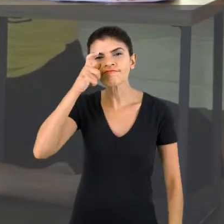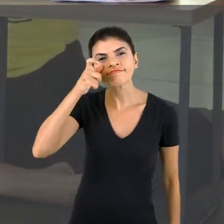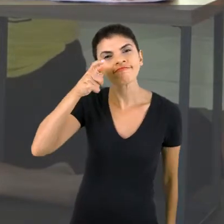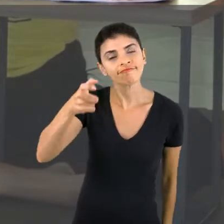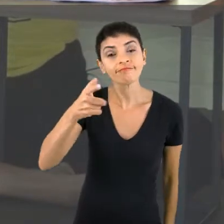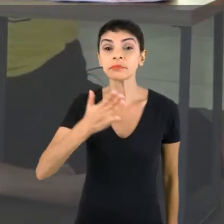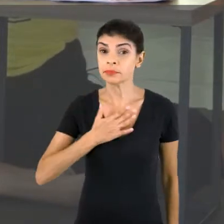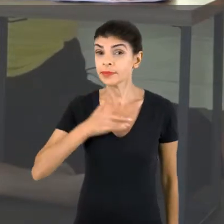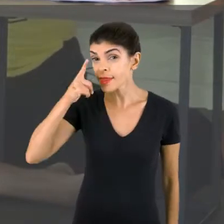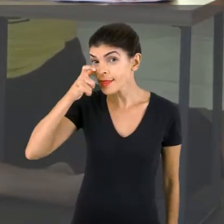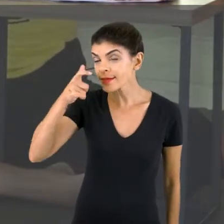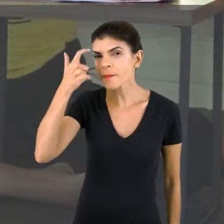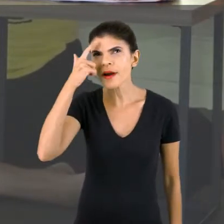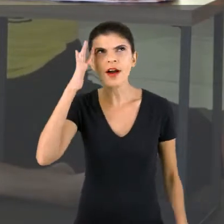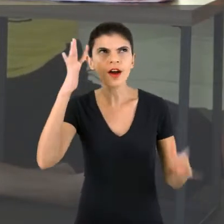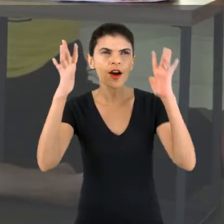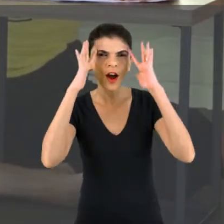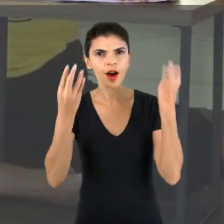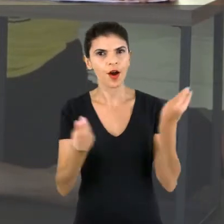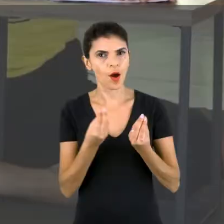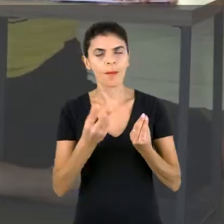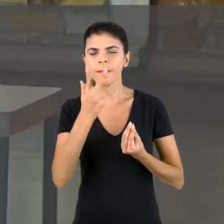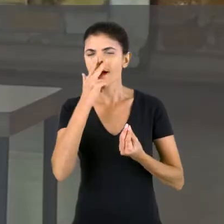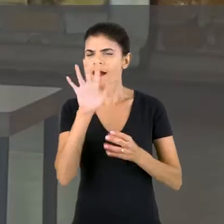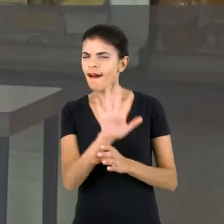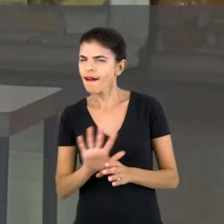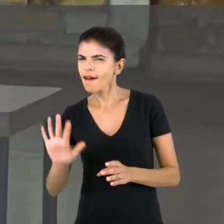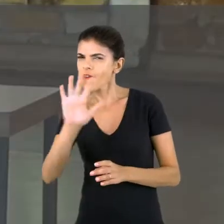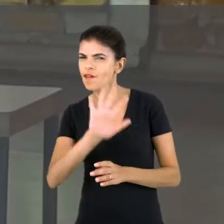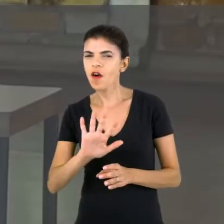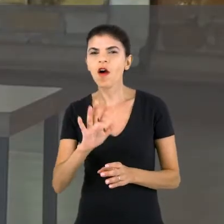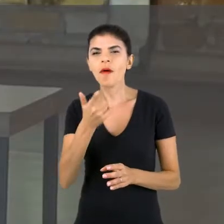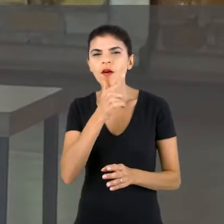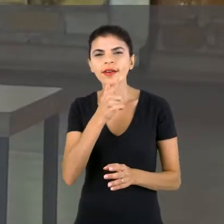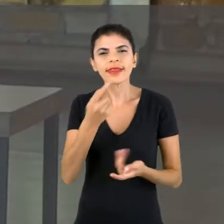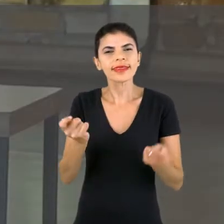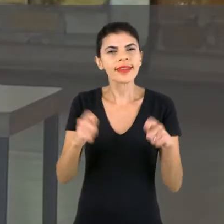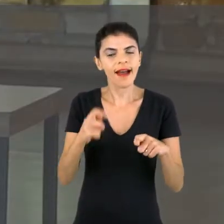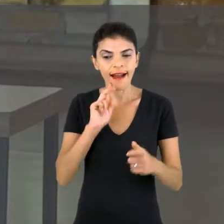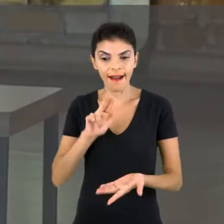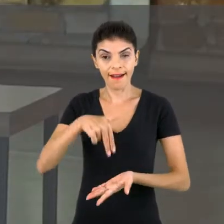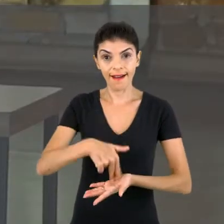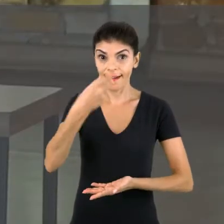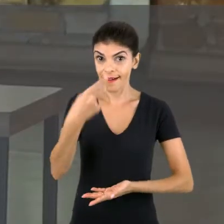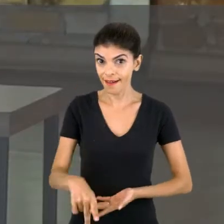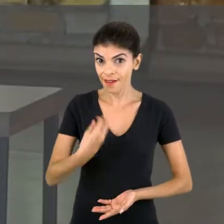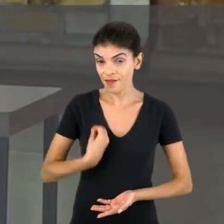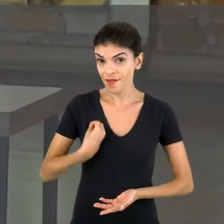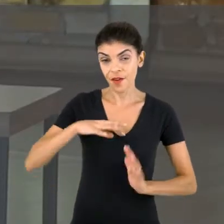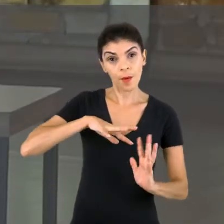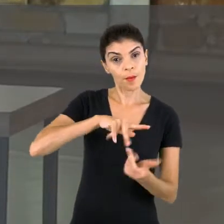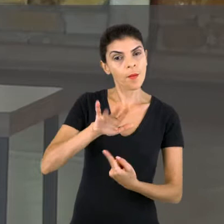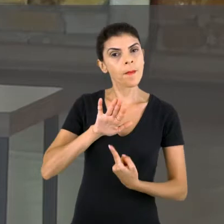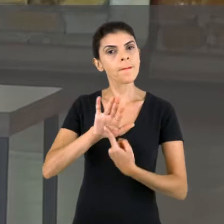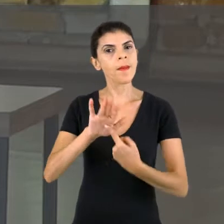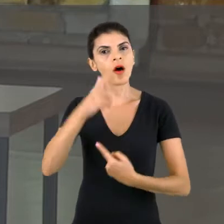aulas mais instigantes. Para mim é muito instigante pensar essas coisas. Eu acho que a forma que a gente se coloca no mundo é a forma